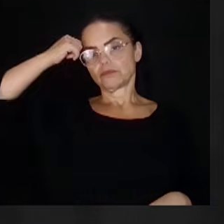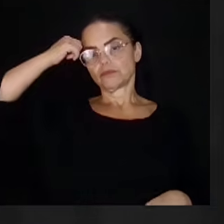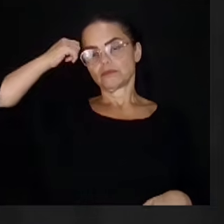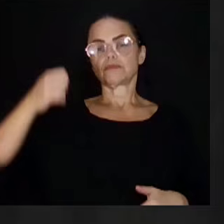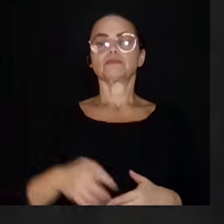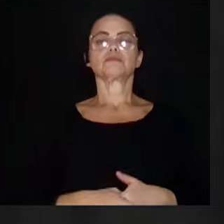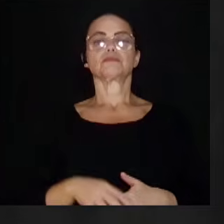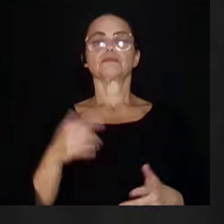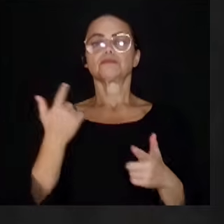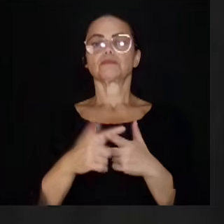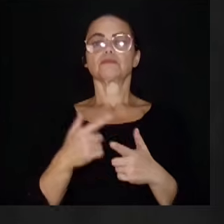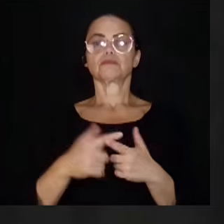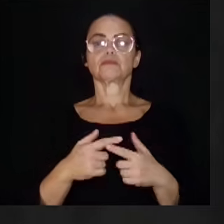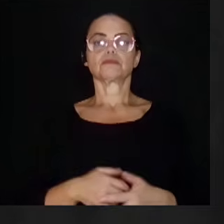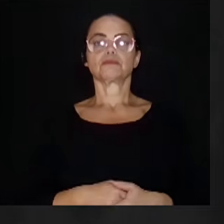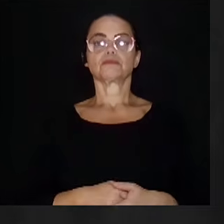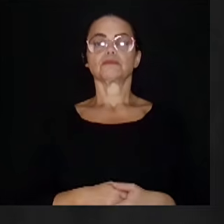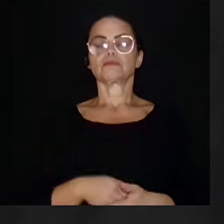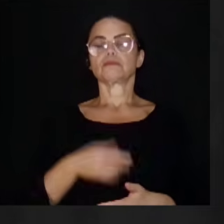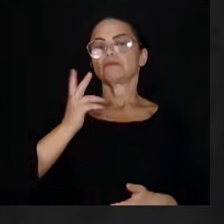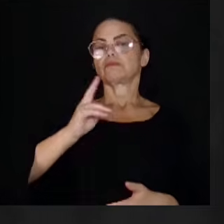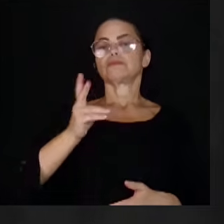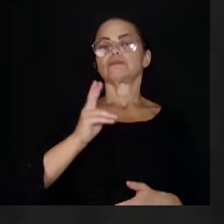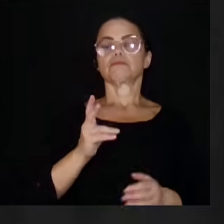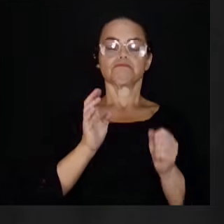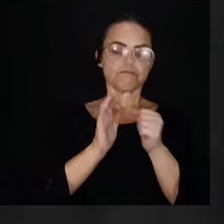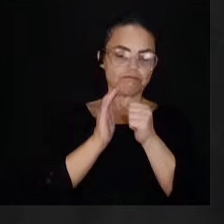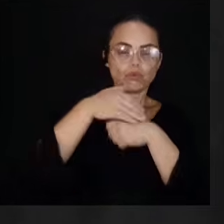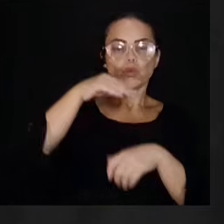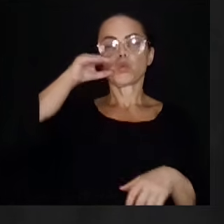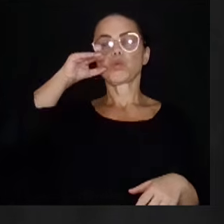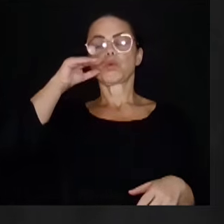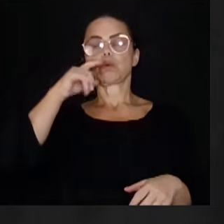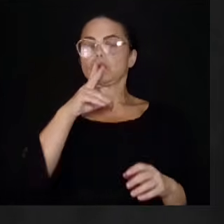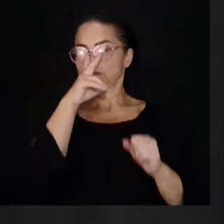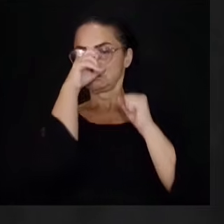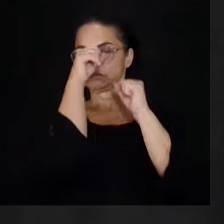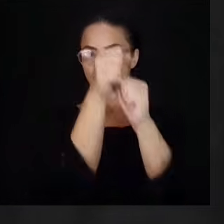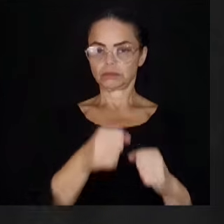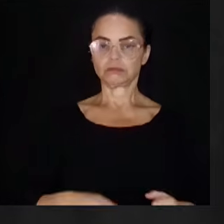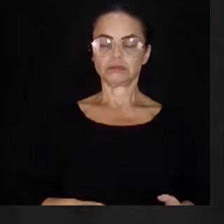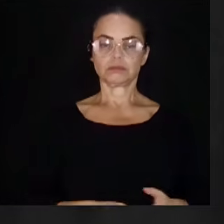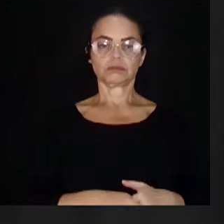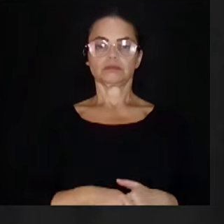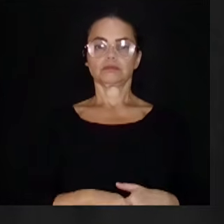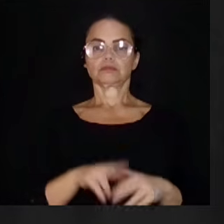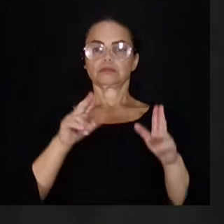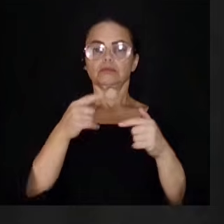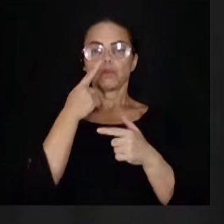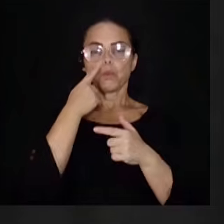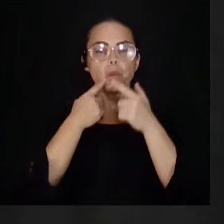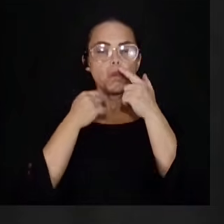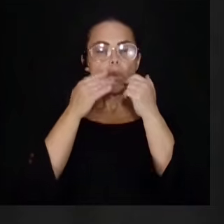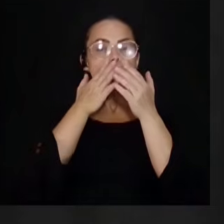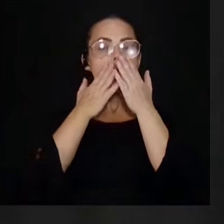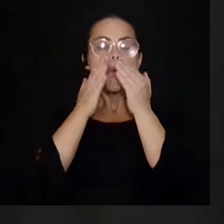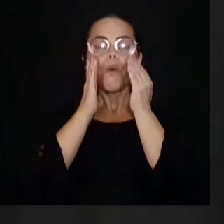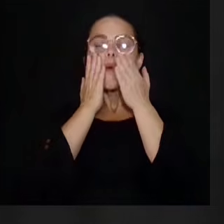Porque a gente sempre se escondeu, a gente sempre teve que ser forte, ninguém nunca deixou a gente chorar. Então eu acho que